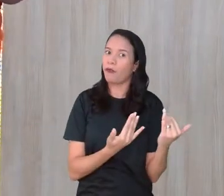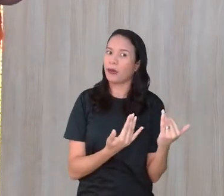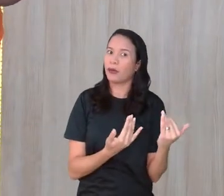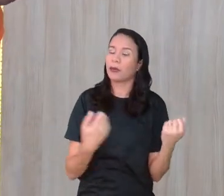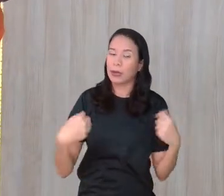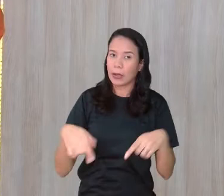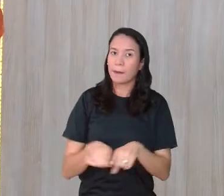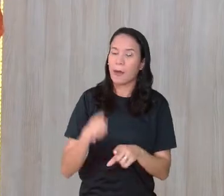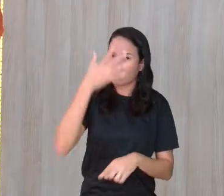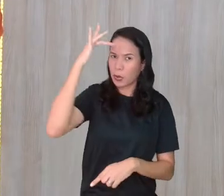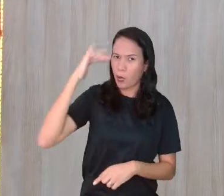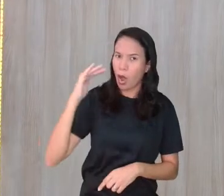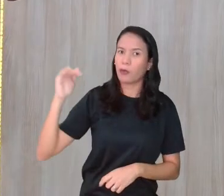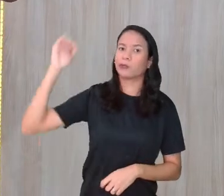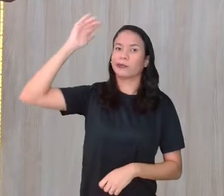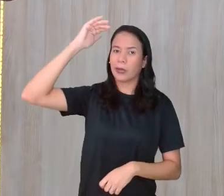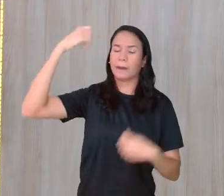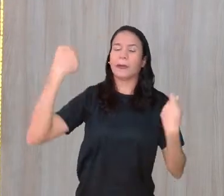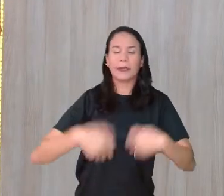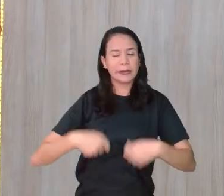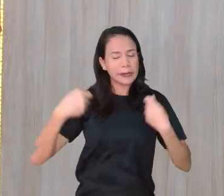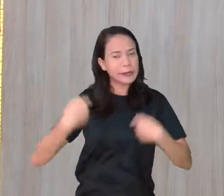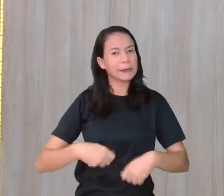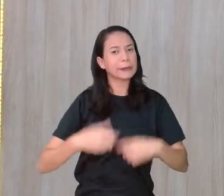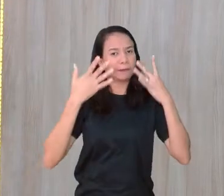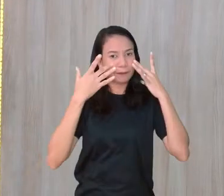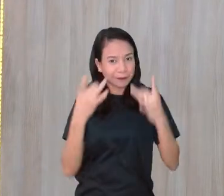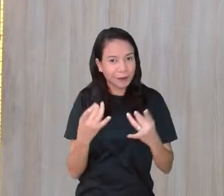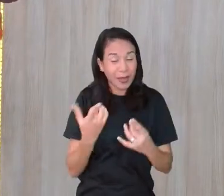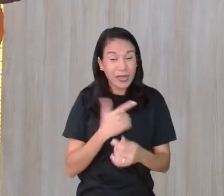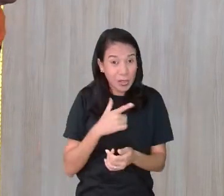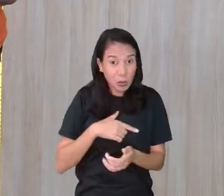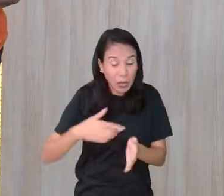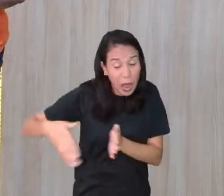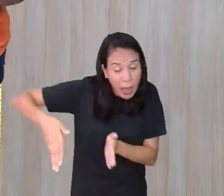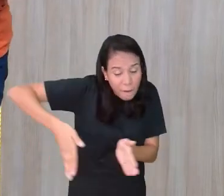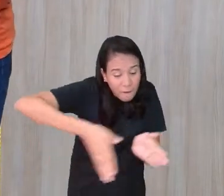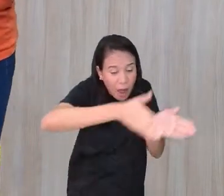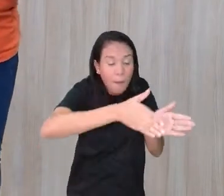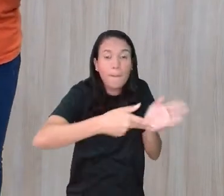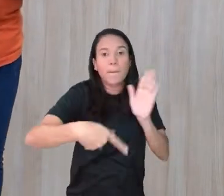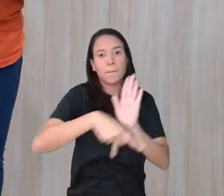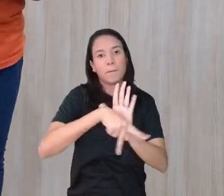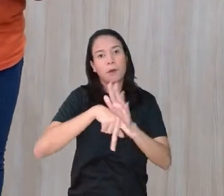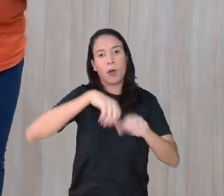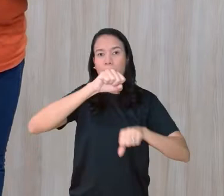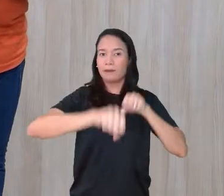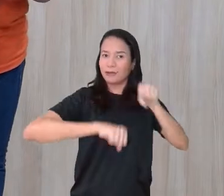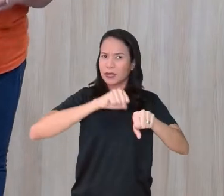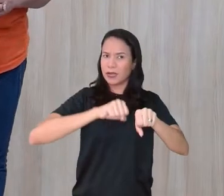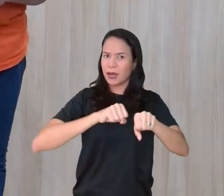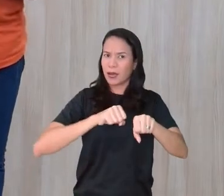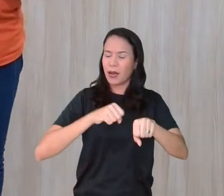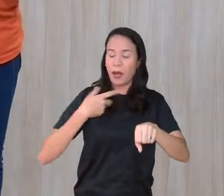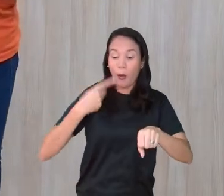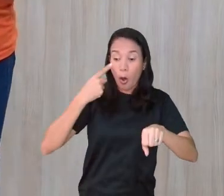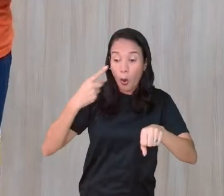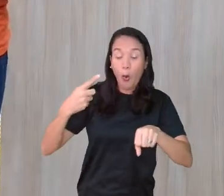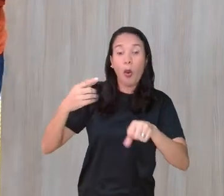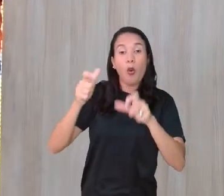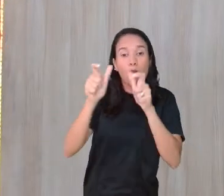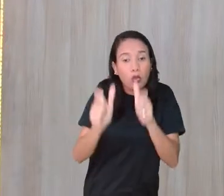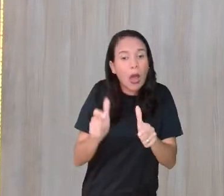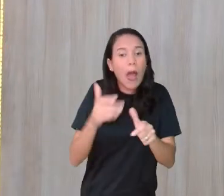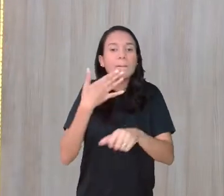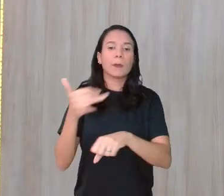os adultos. Então, procurar, né? Se não tem a ciclofaixa, não tem problema, vê o cantinho aí, vê qual é a